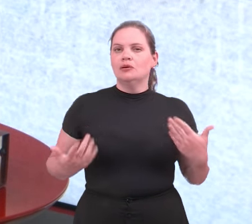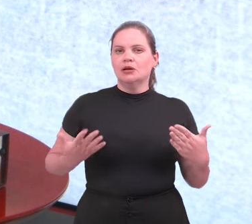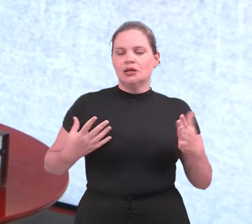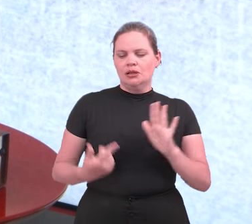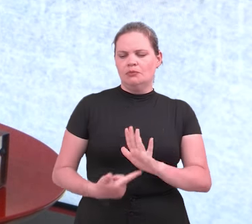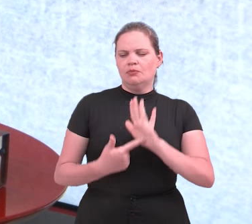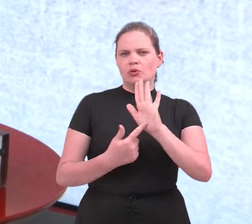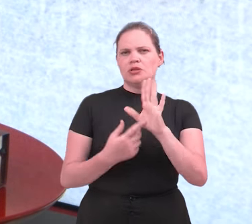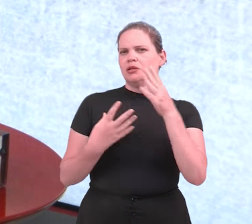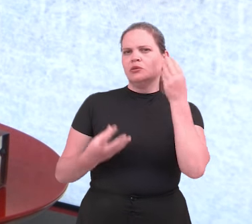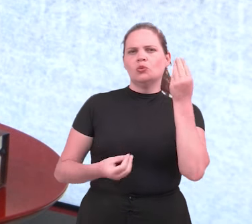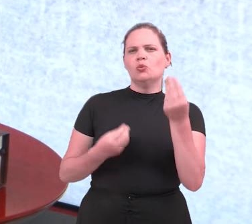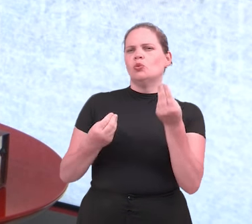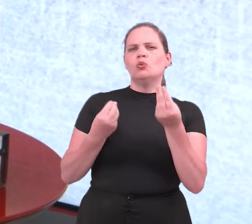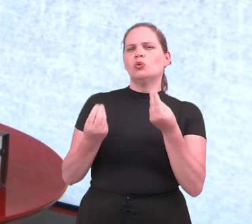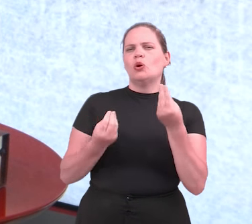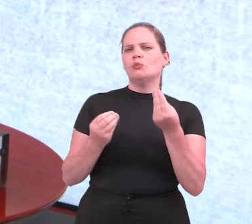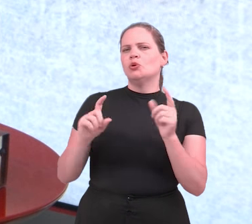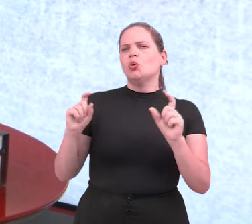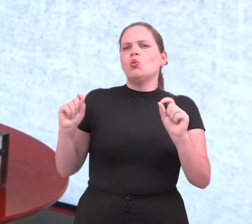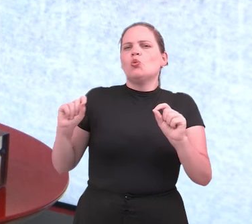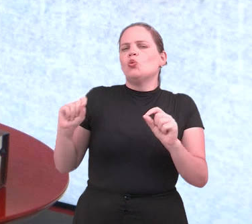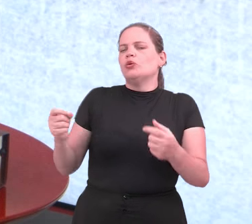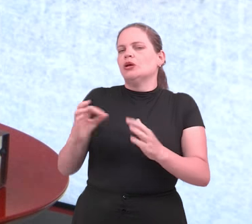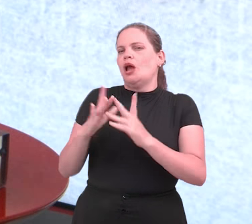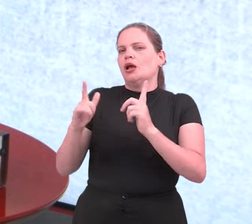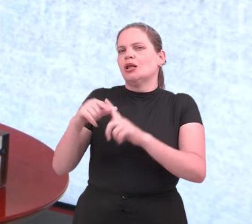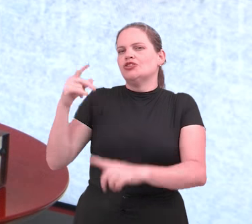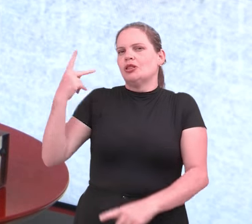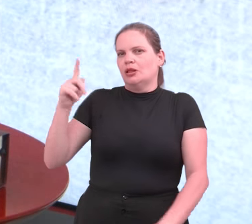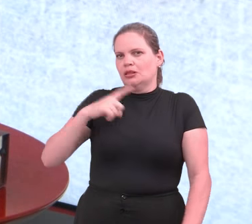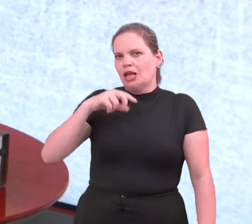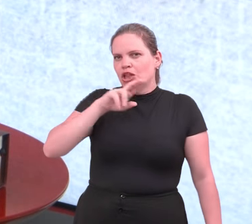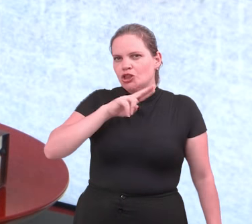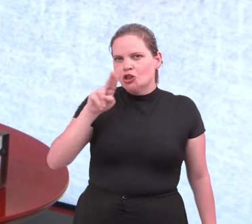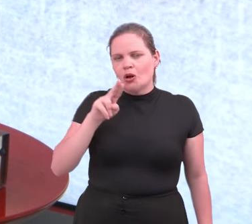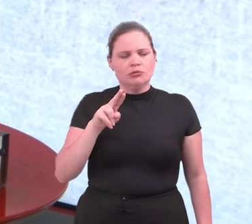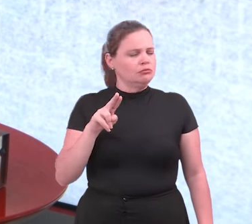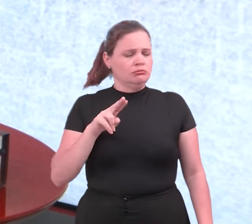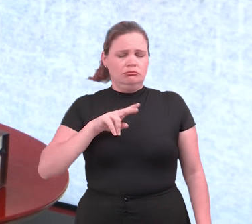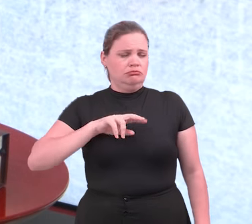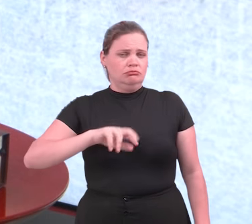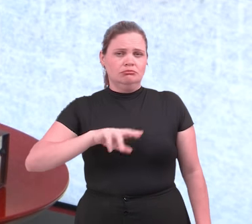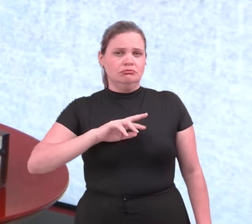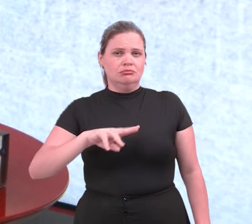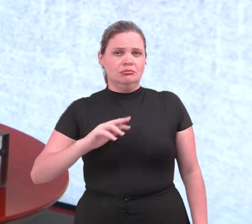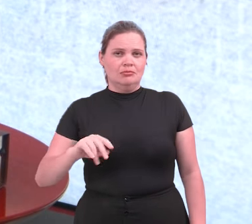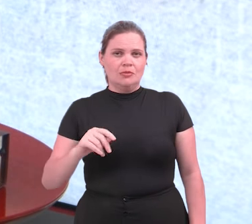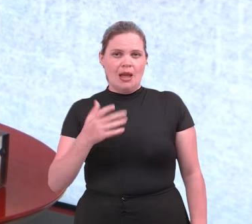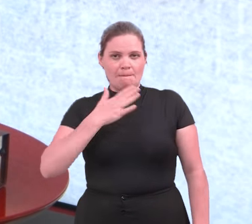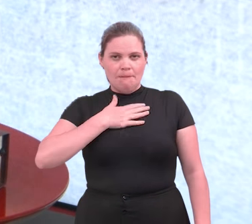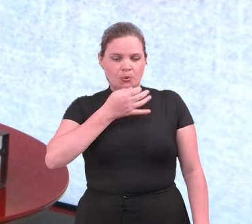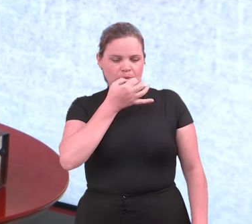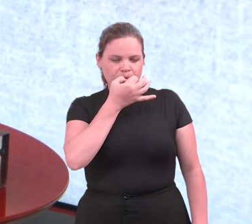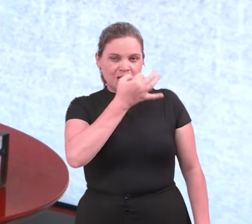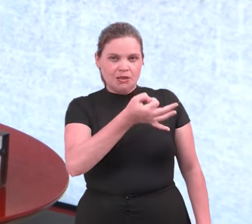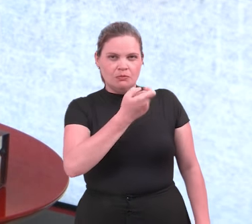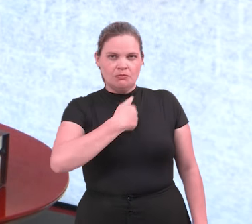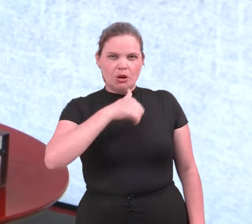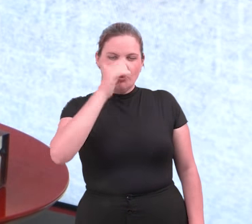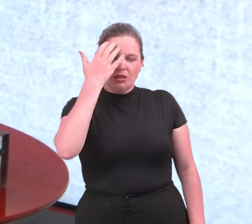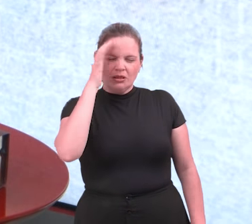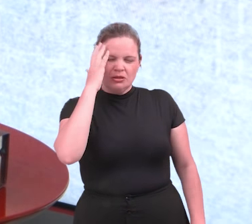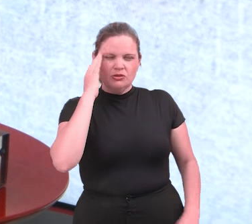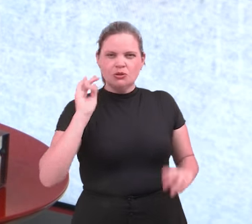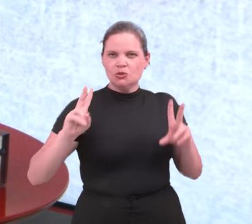composição da sua igreja. Ela não tem um nome denominacional. Ela não depende da interpretação pessoal de cada um sobre aquilo